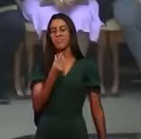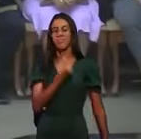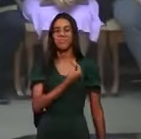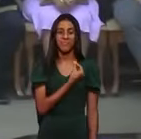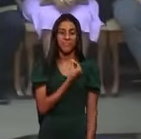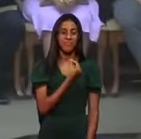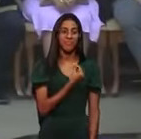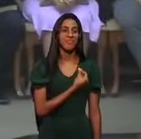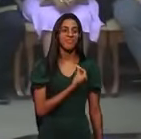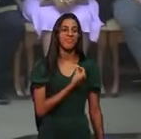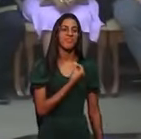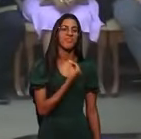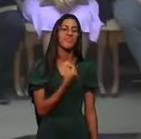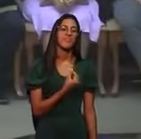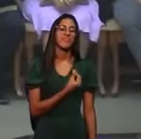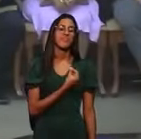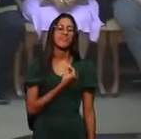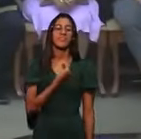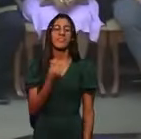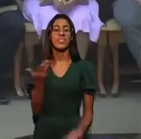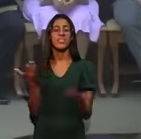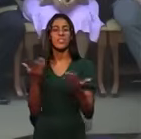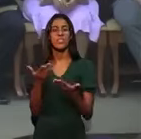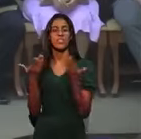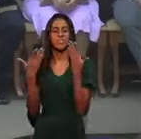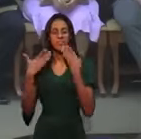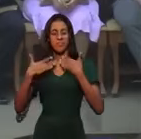Ei, vai, vai gostar.